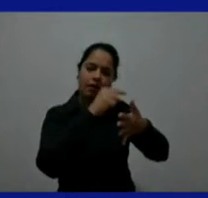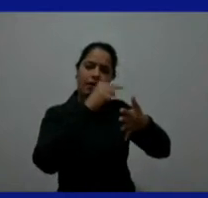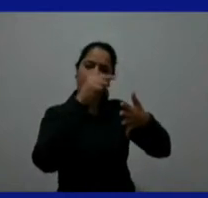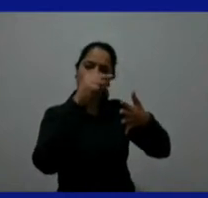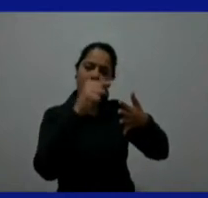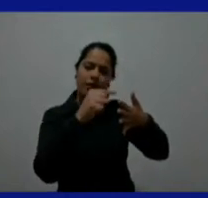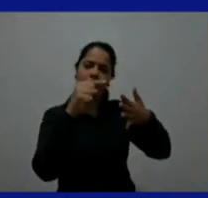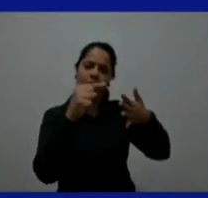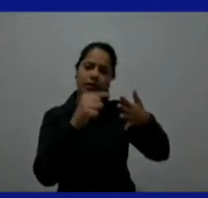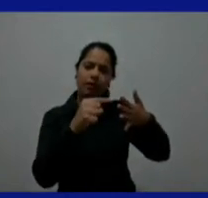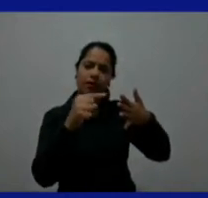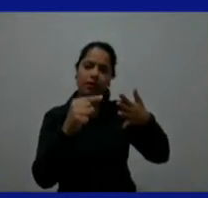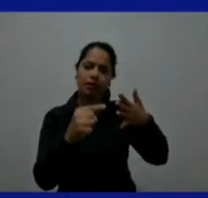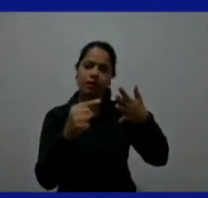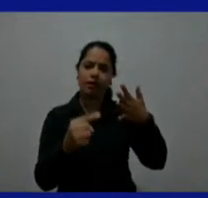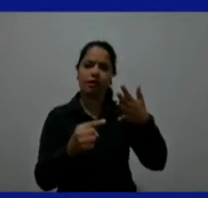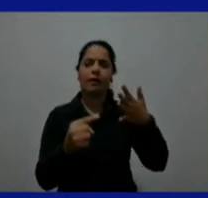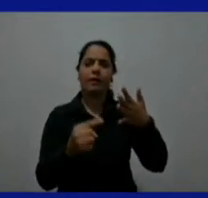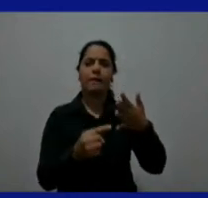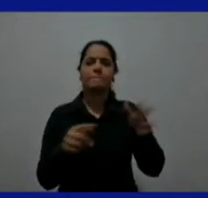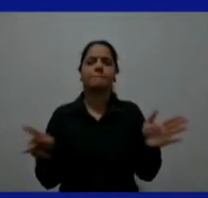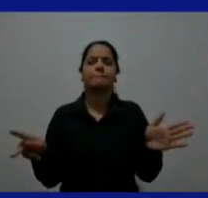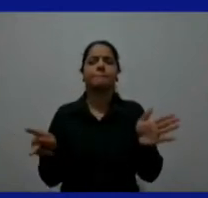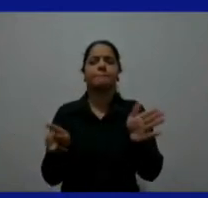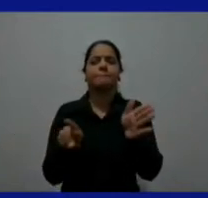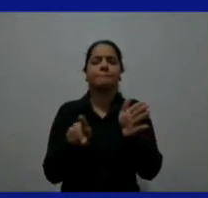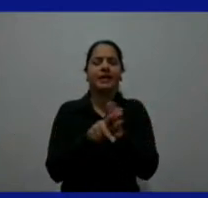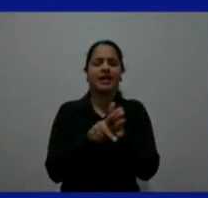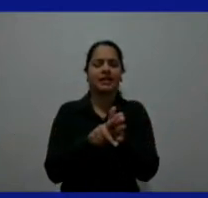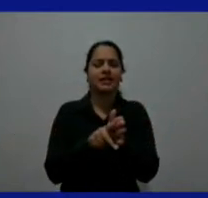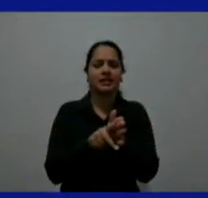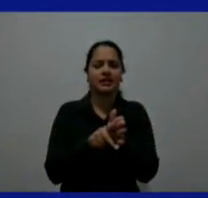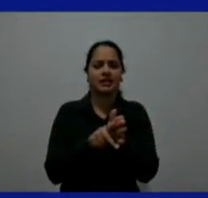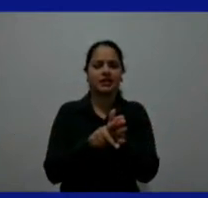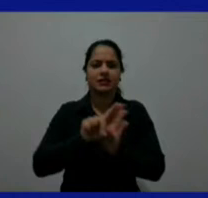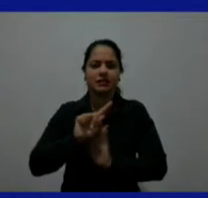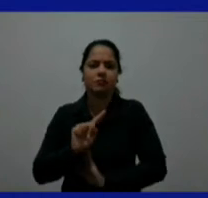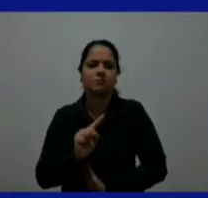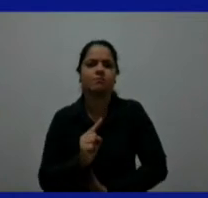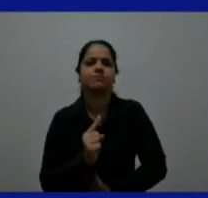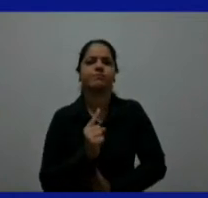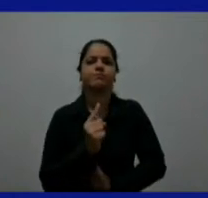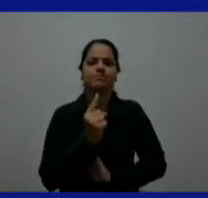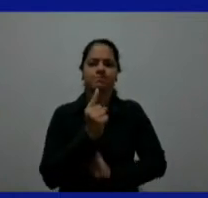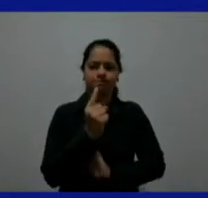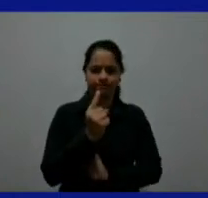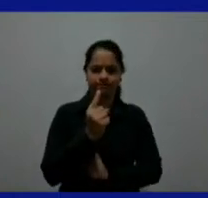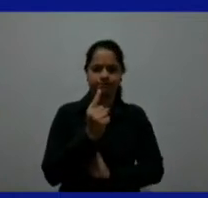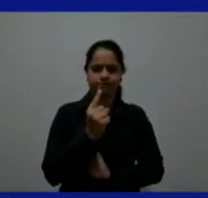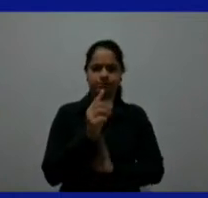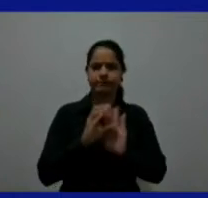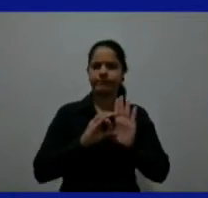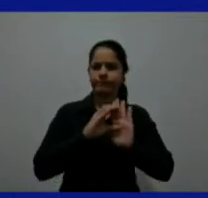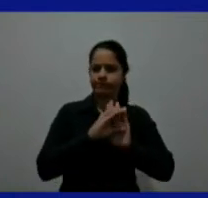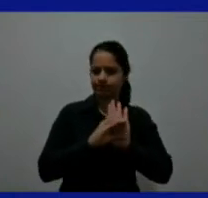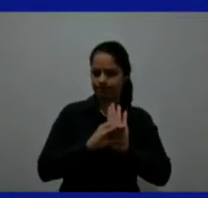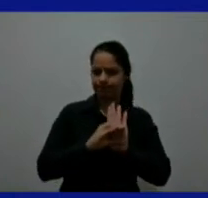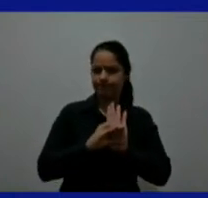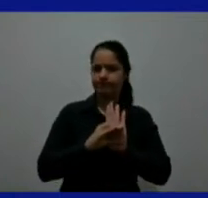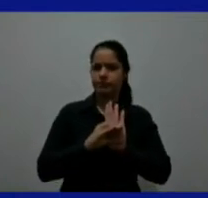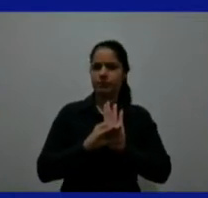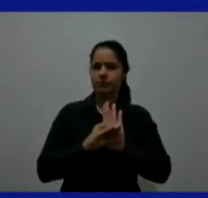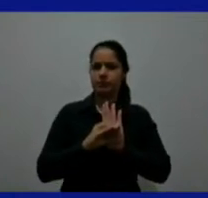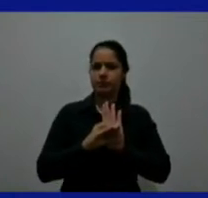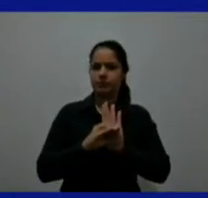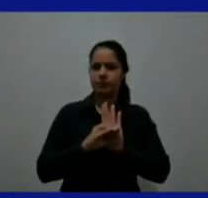partes do mesmo corpo. Eles têm que ser tratados como parte de um mesmo corpo para a coisa poder dar